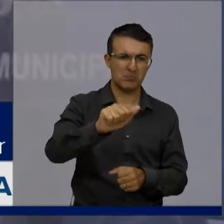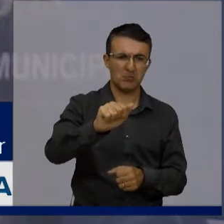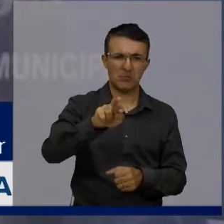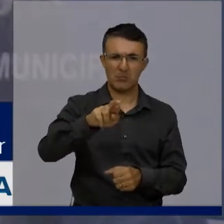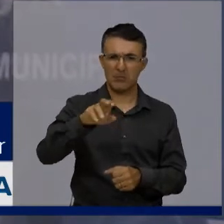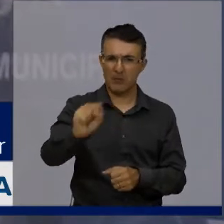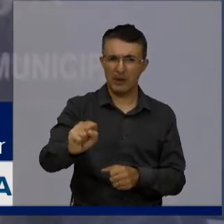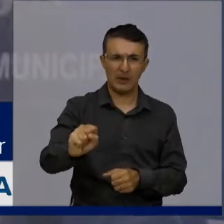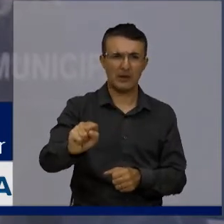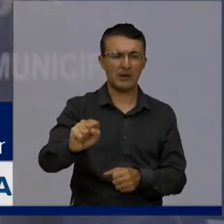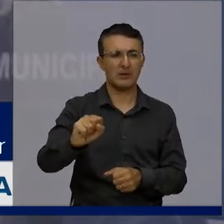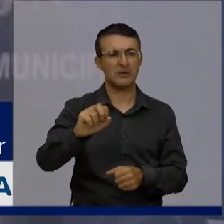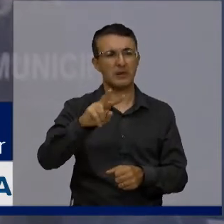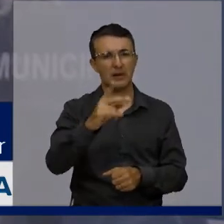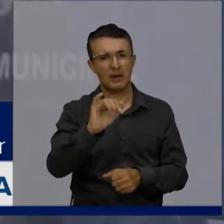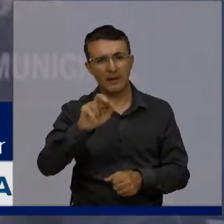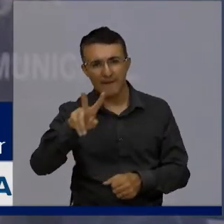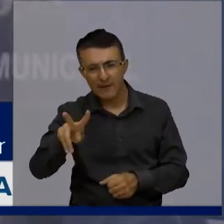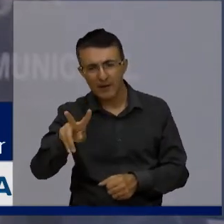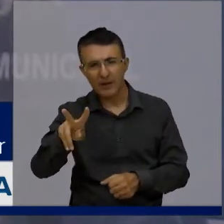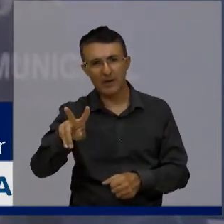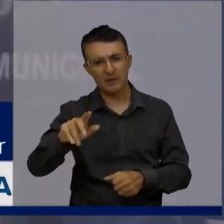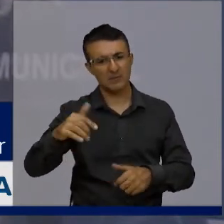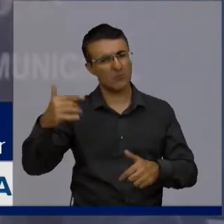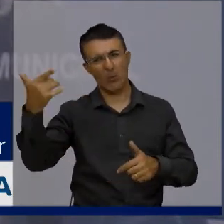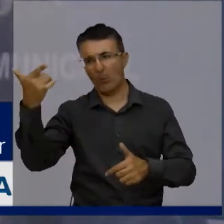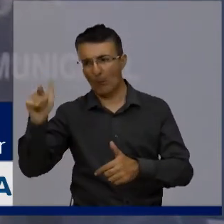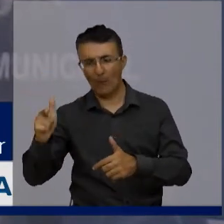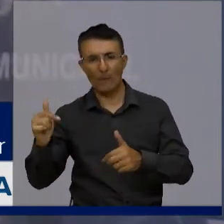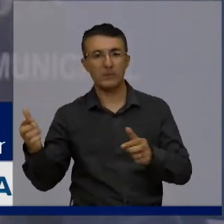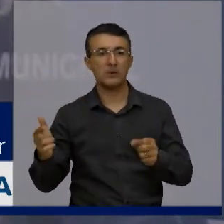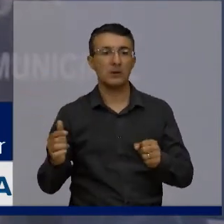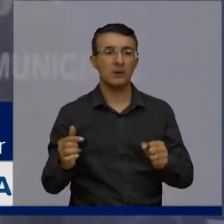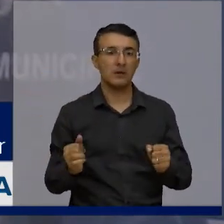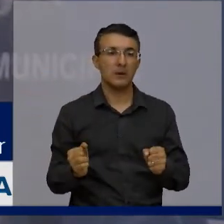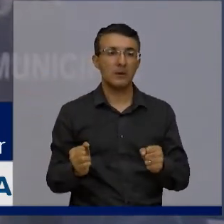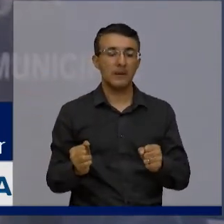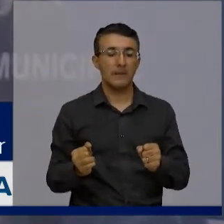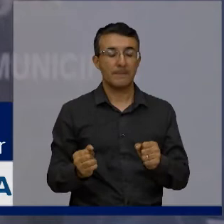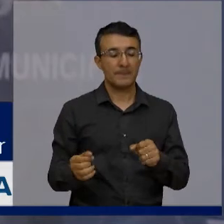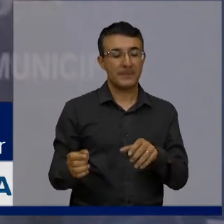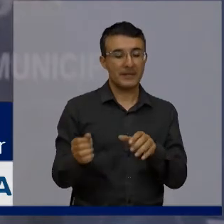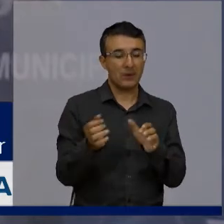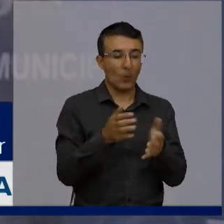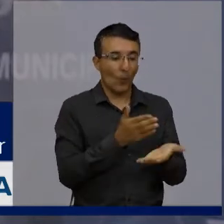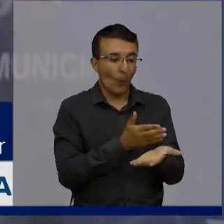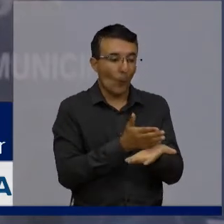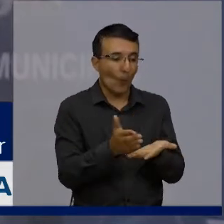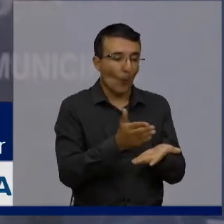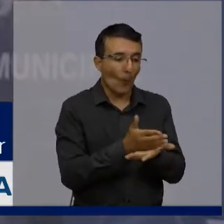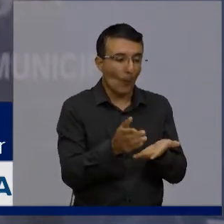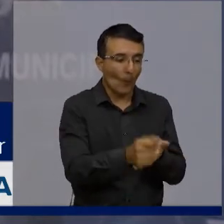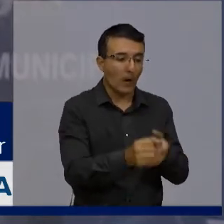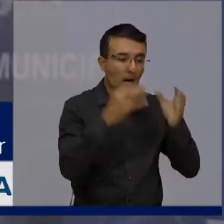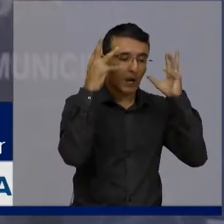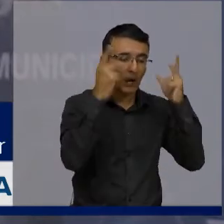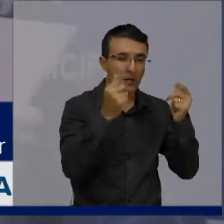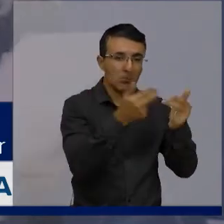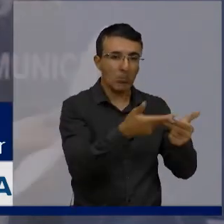Covid-19, HIV e Ebola, entre outros, passaram de hospedeiros para os humanos e tiveram uma relação